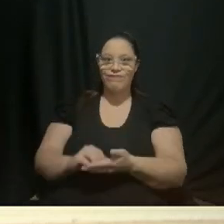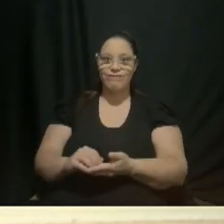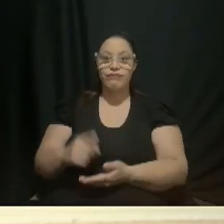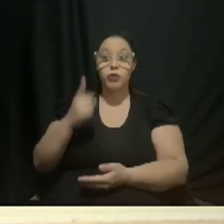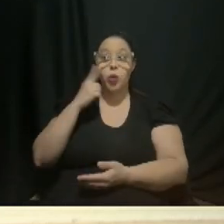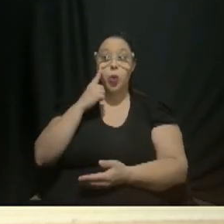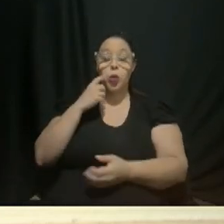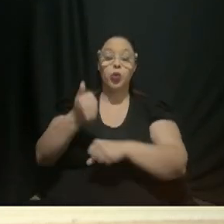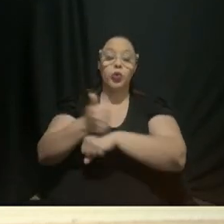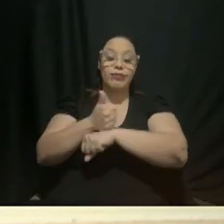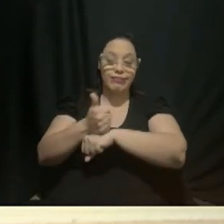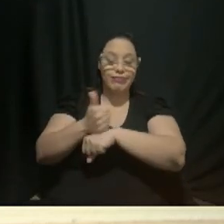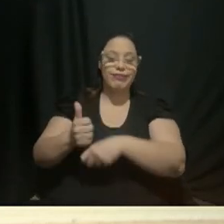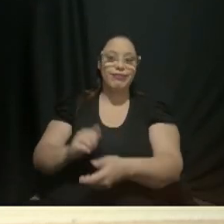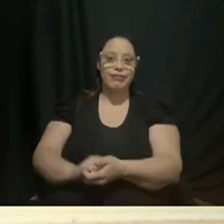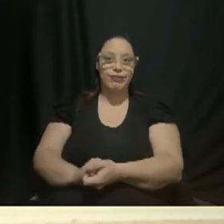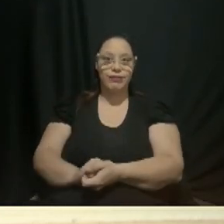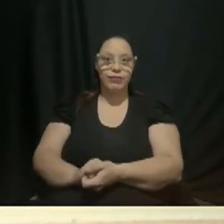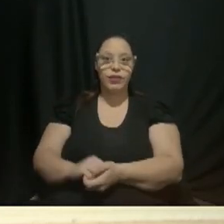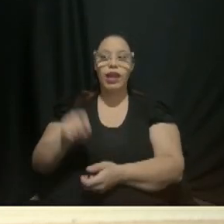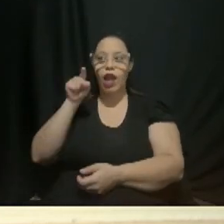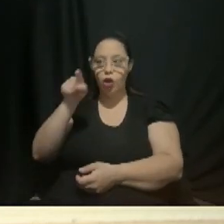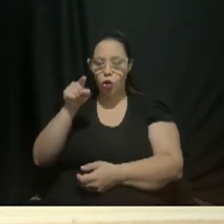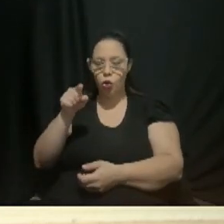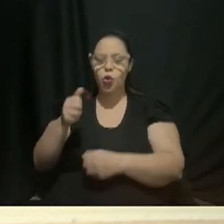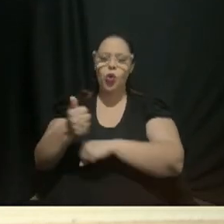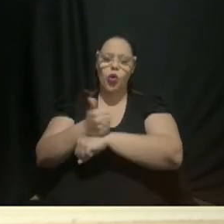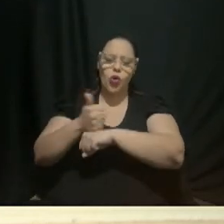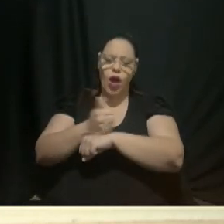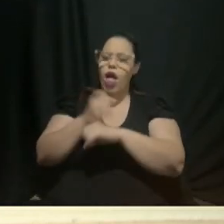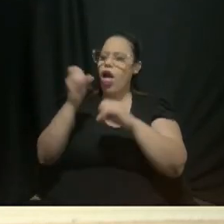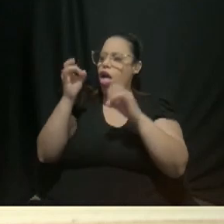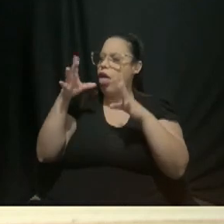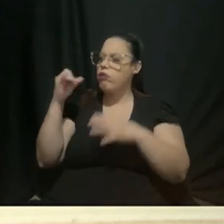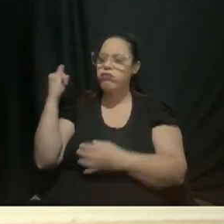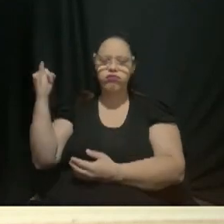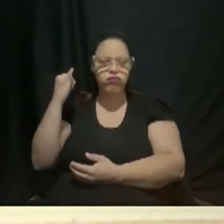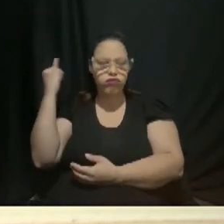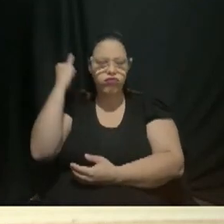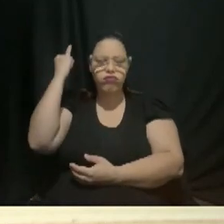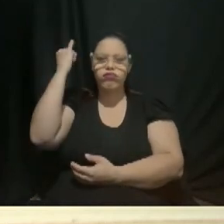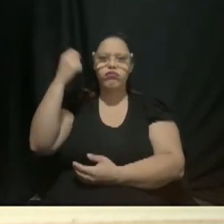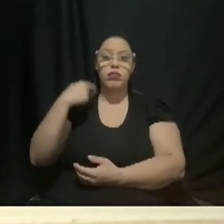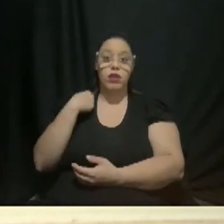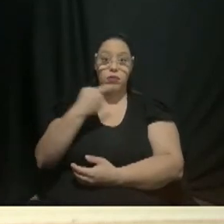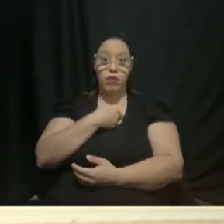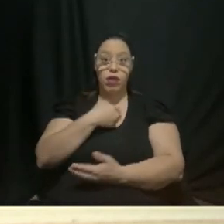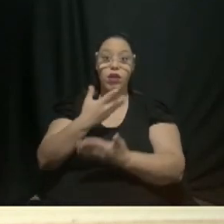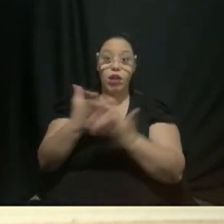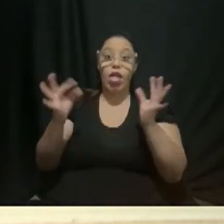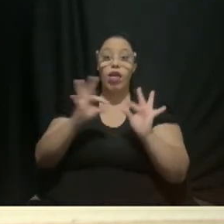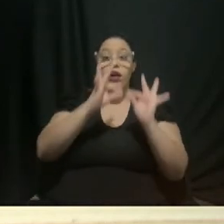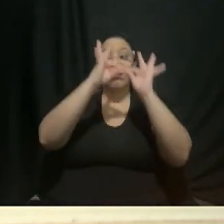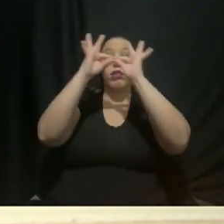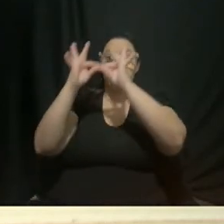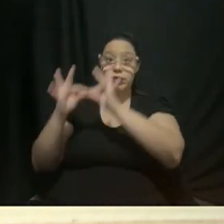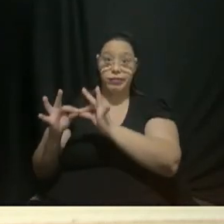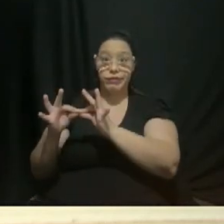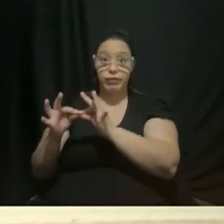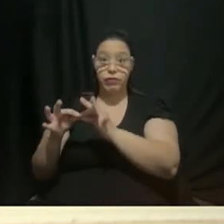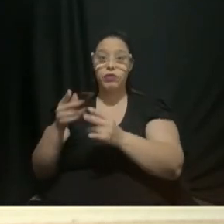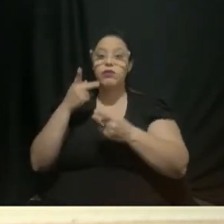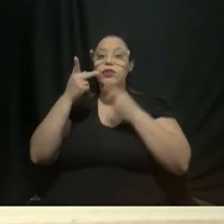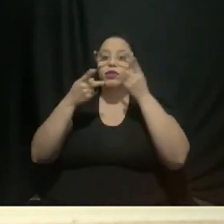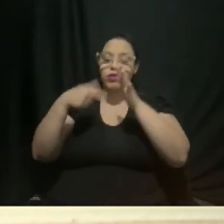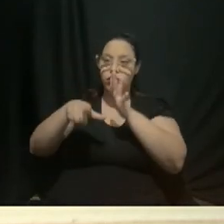dizer que a sua profissão é muito importante, sim, para mim e para todos que estão assistindo. E como eu disse antes, né, o